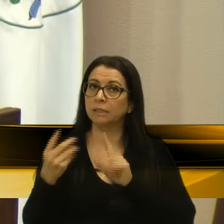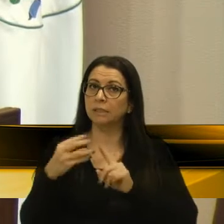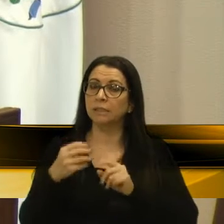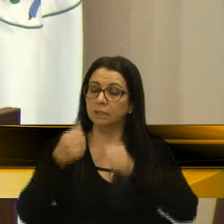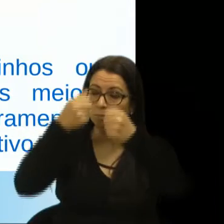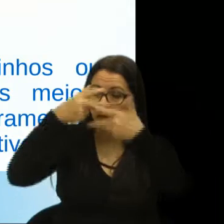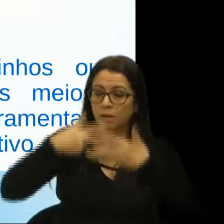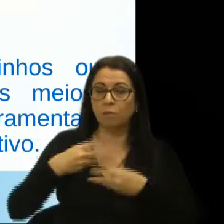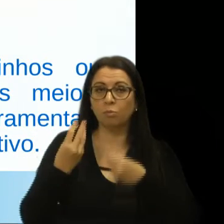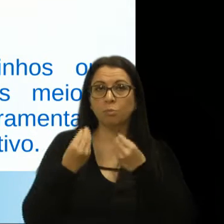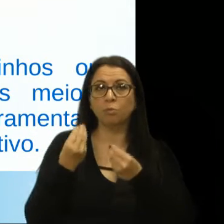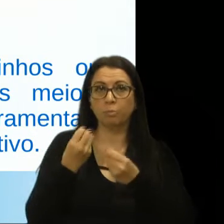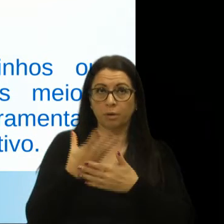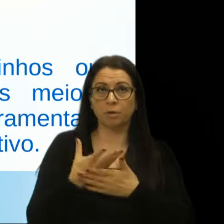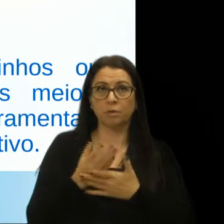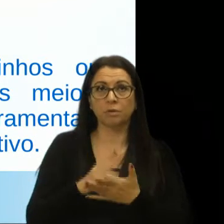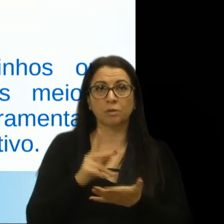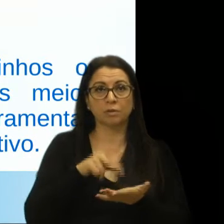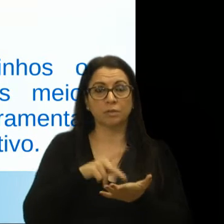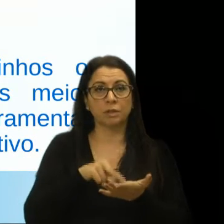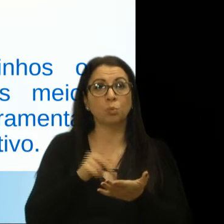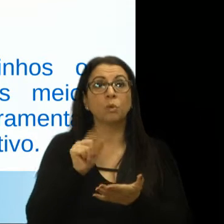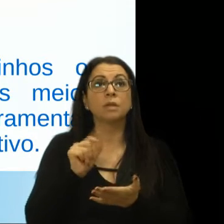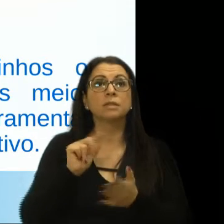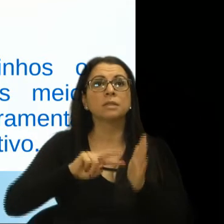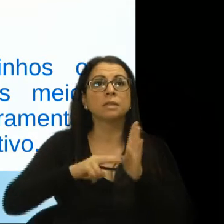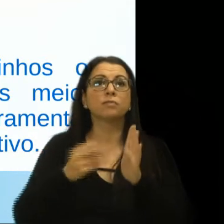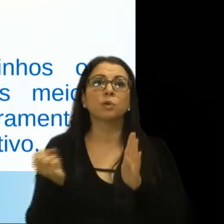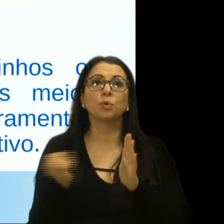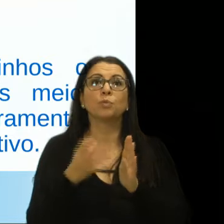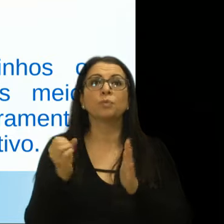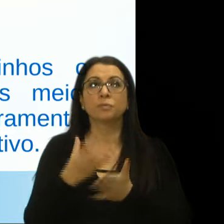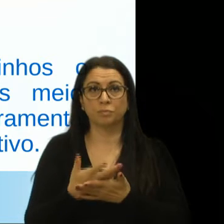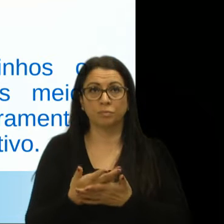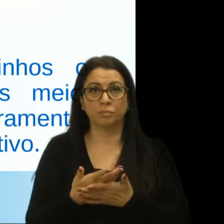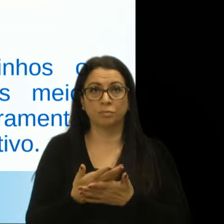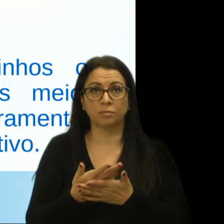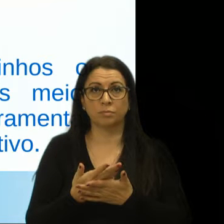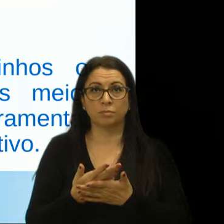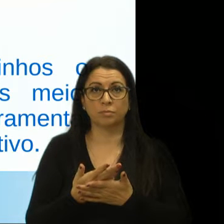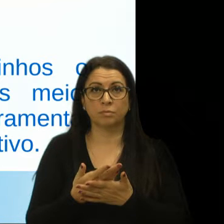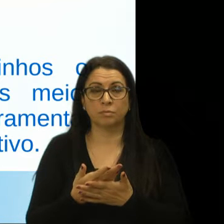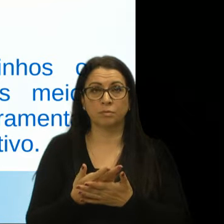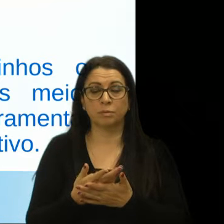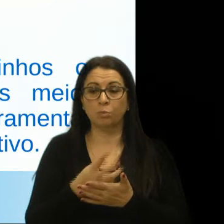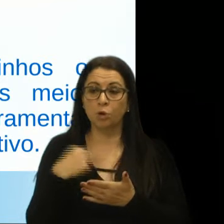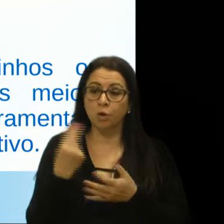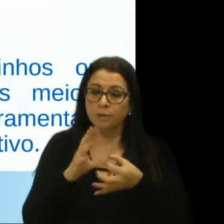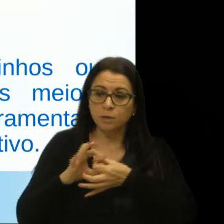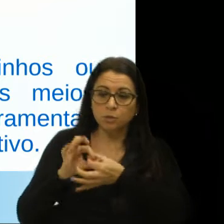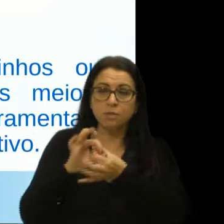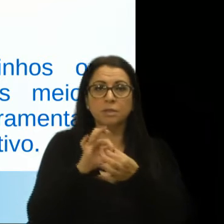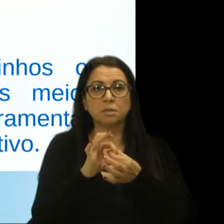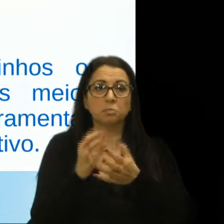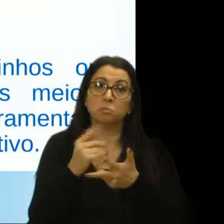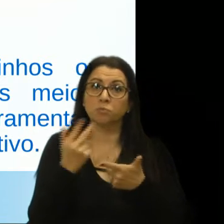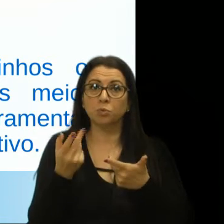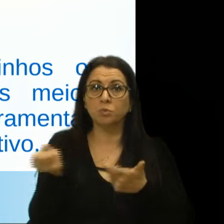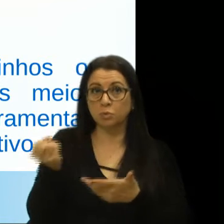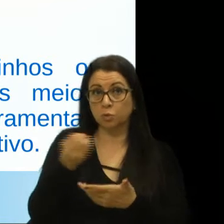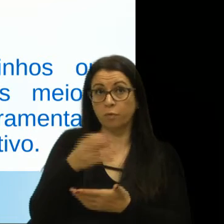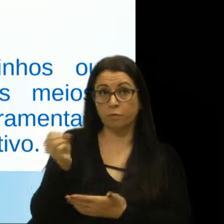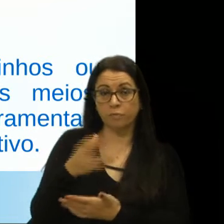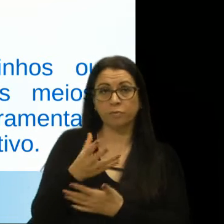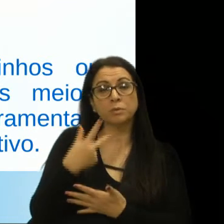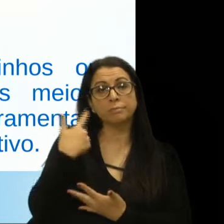muito bem o que de fato é inovação. Porque a gente associa muito a questão da inovação